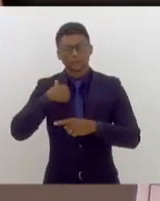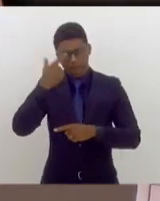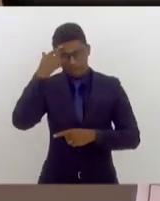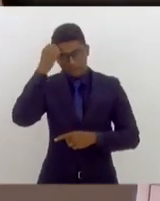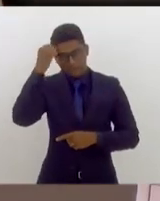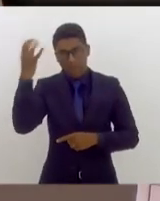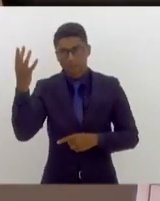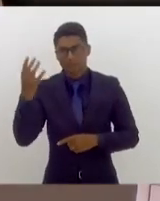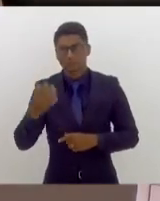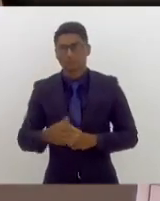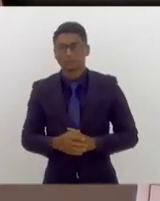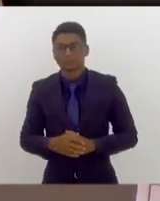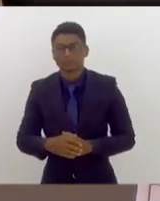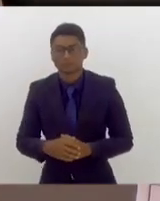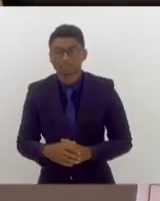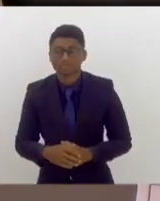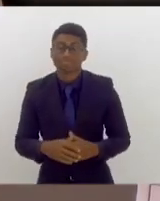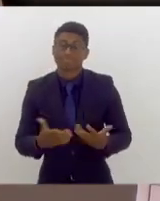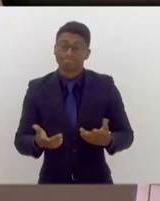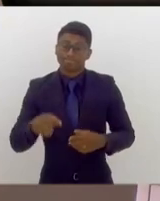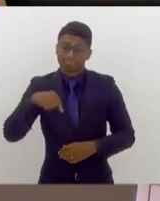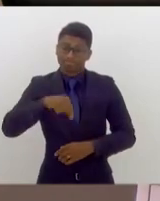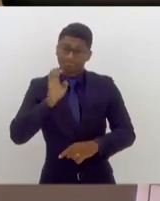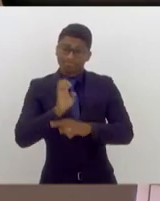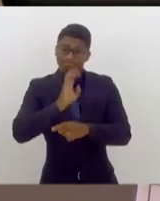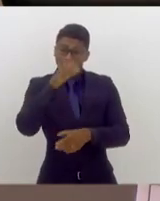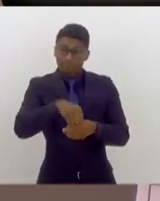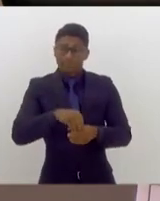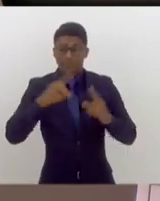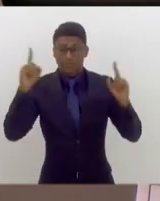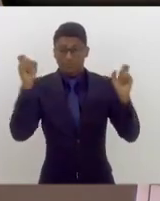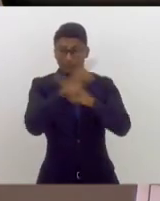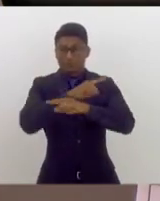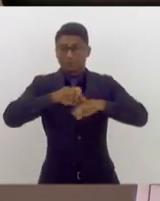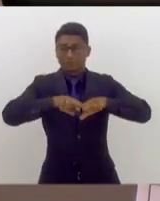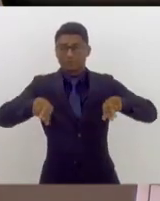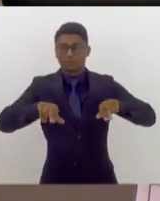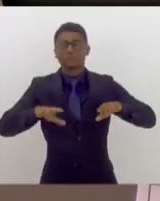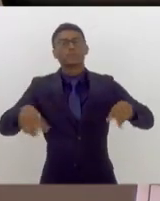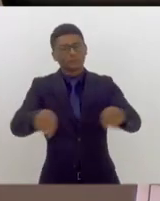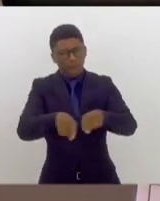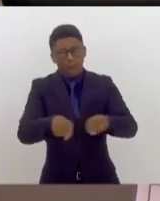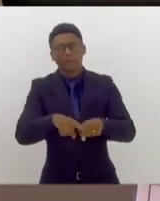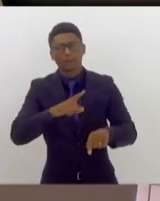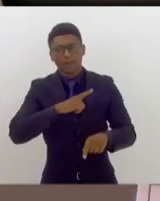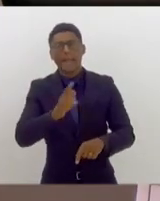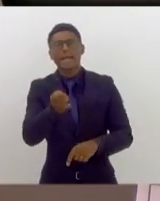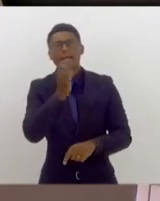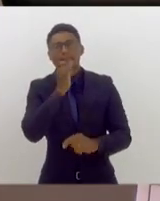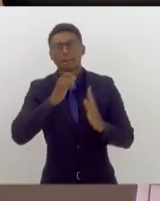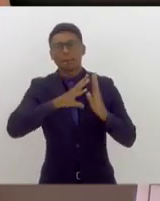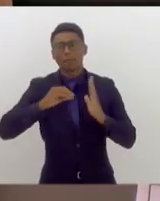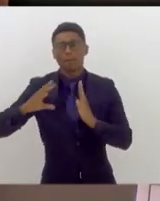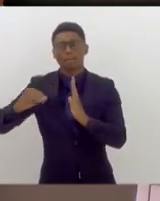É um Estado sui generis, que tem muitas dificuldades, mas a gente igualmente tem exemplos que podem ajudar a